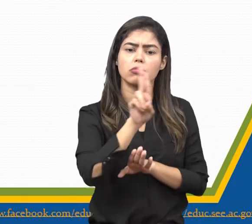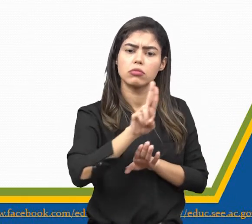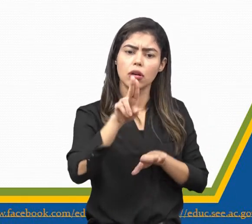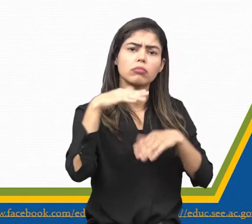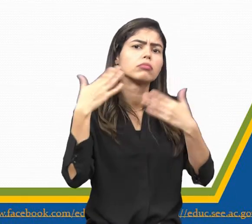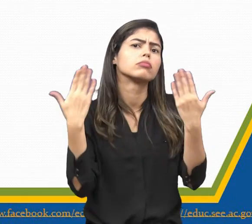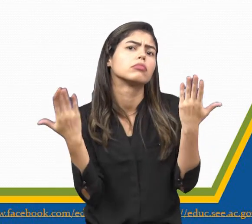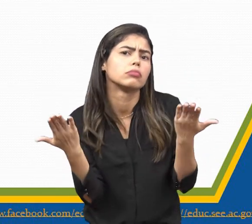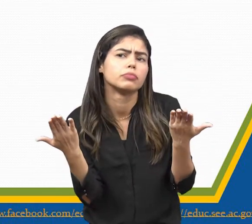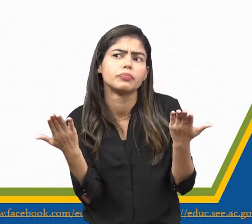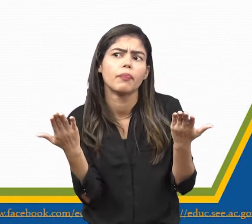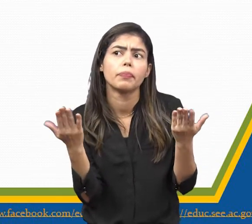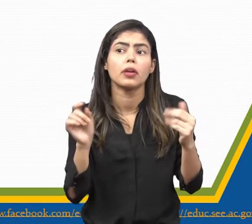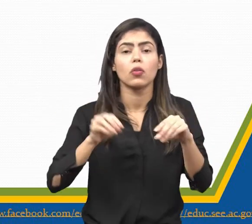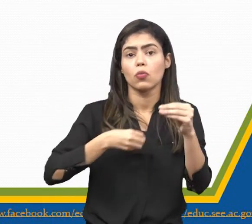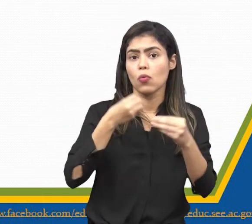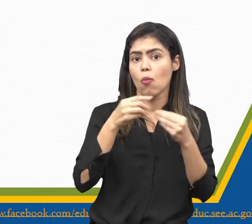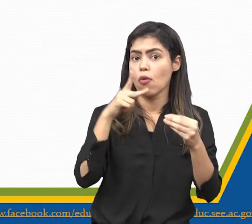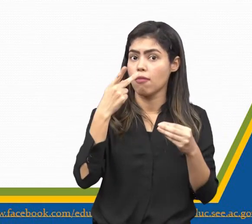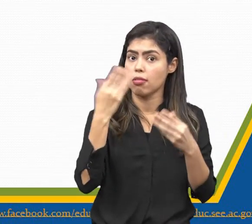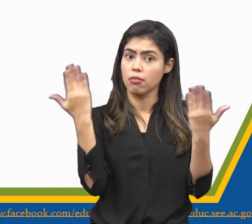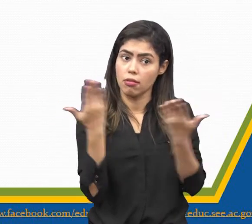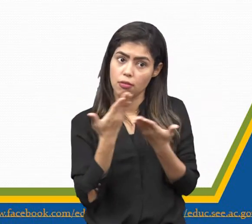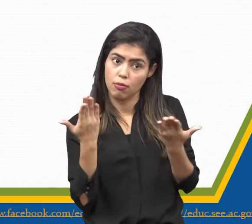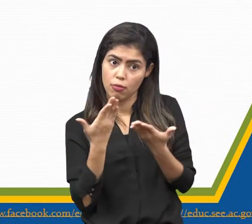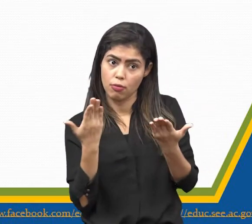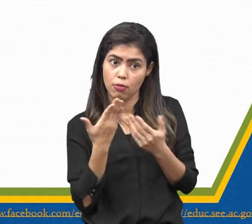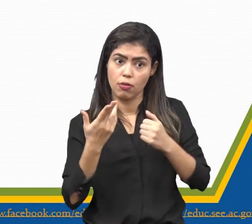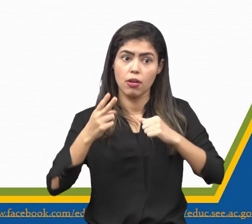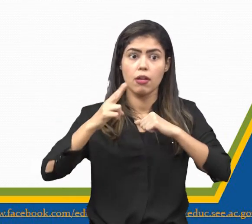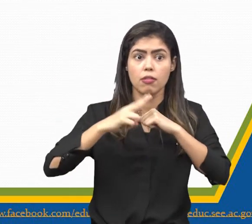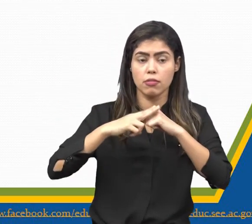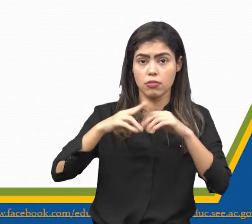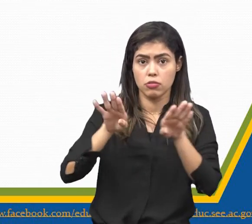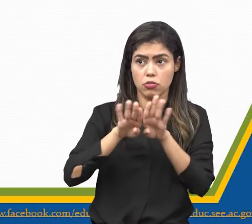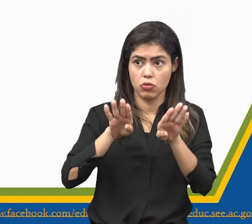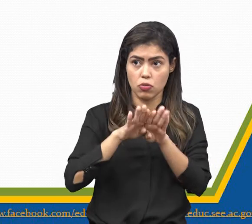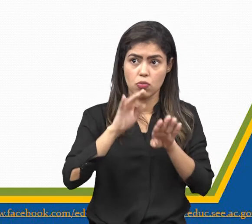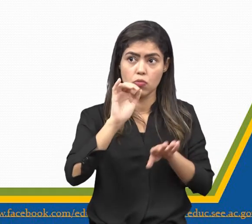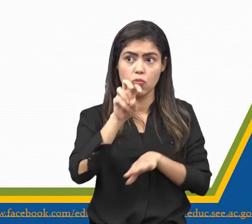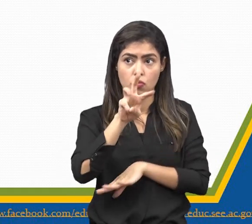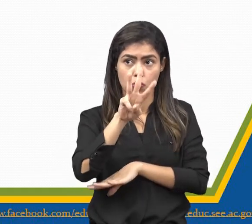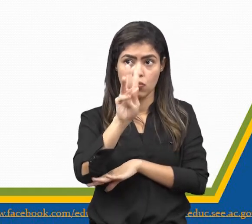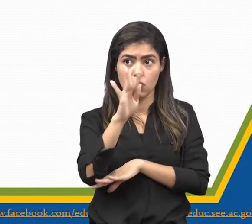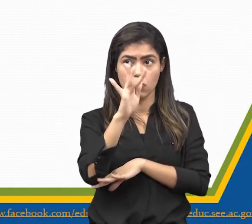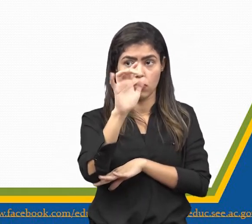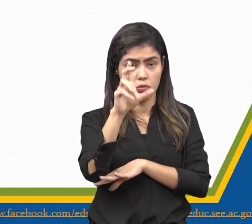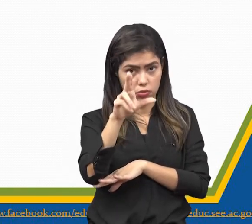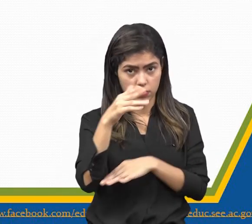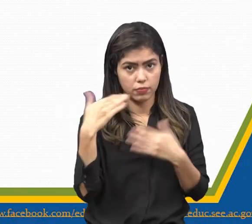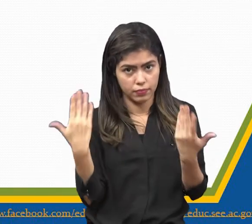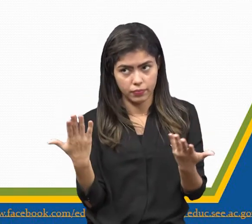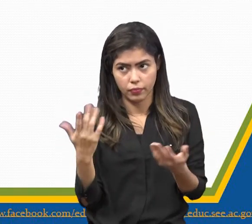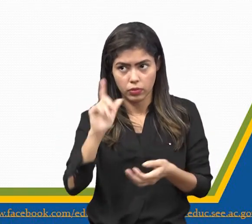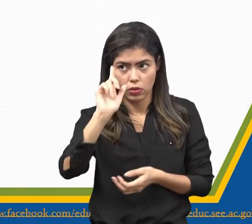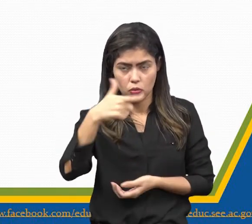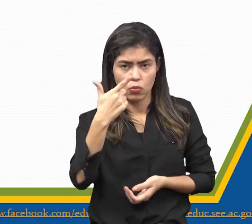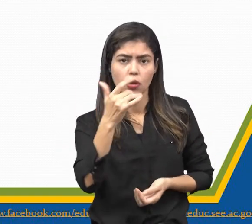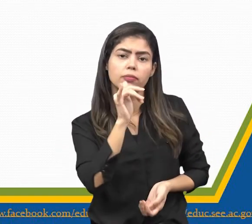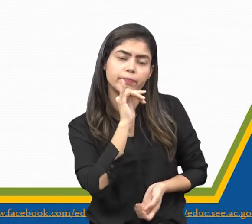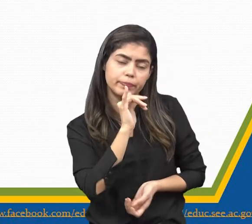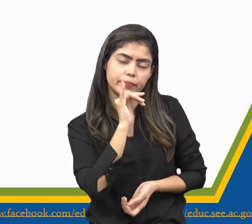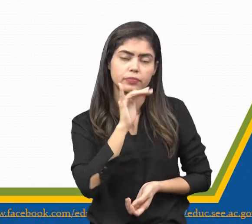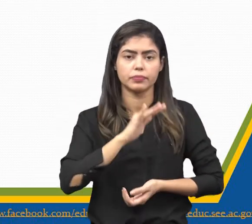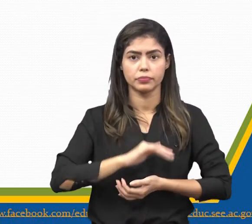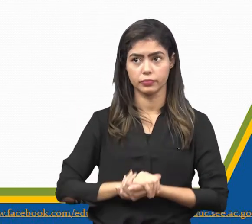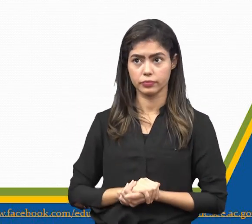referindo agora a vestido, que é um objeto, eu uso o pronome relativo which. Muito fácil. Olha esse outro exemplo